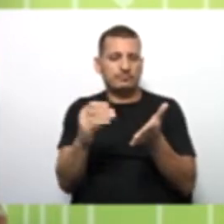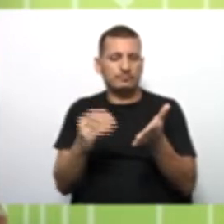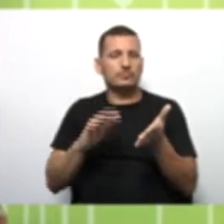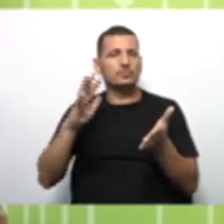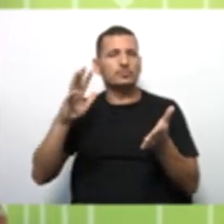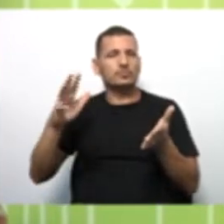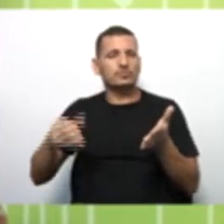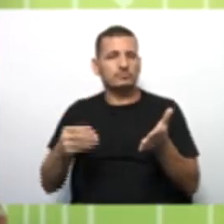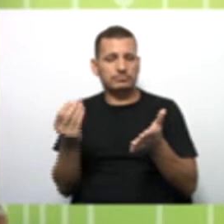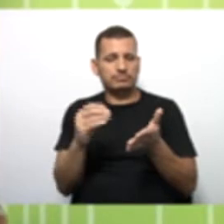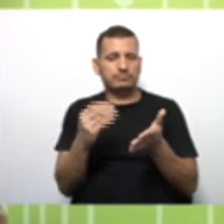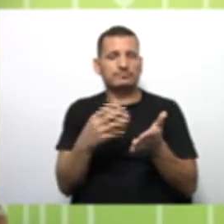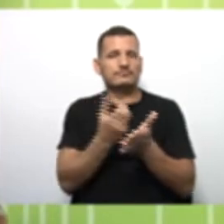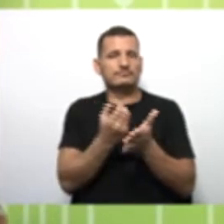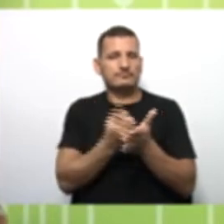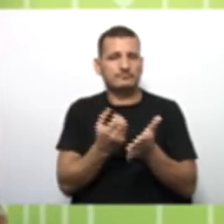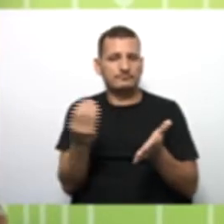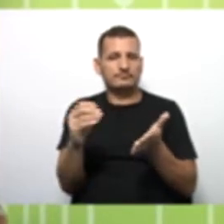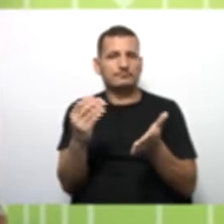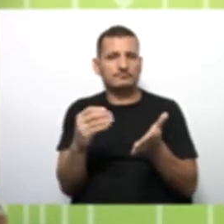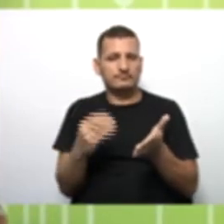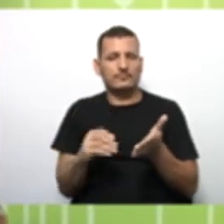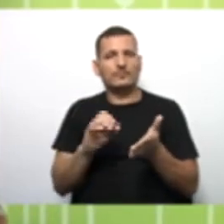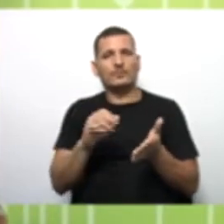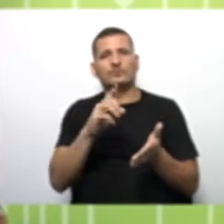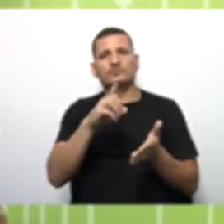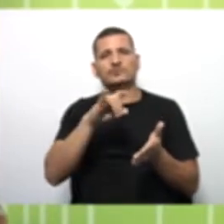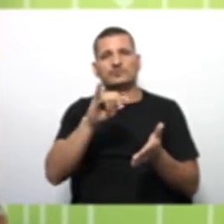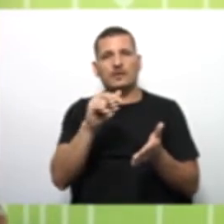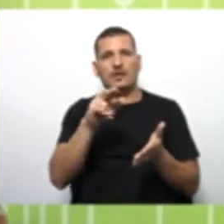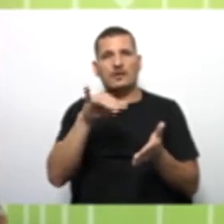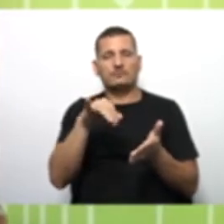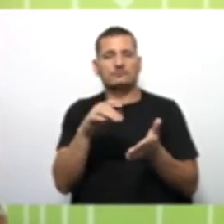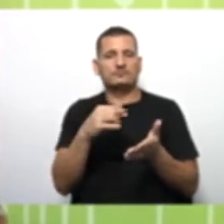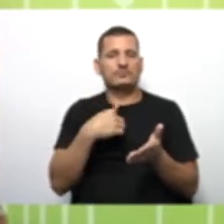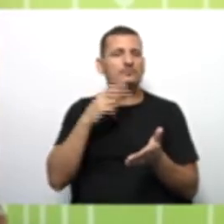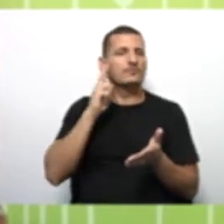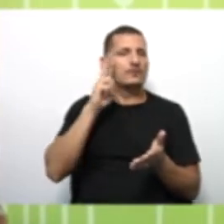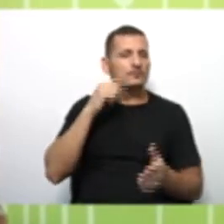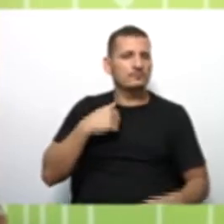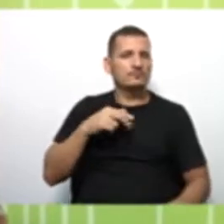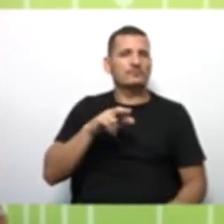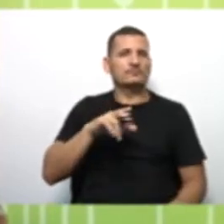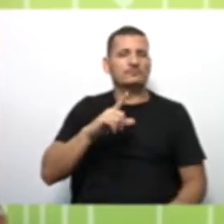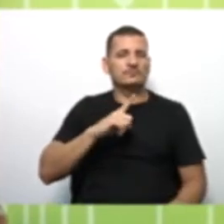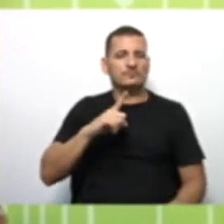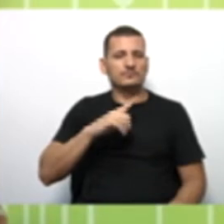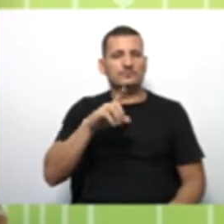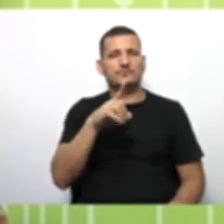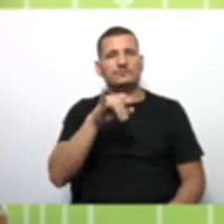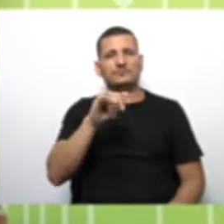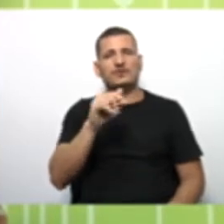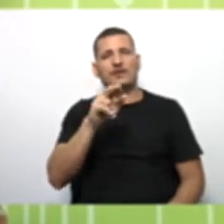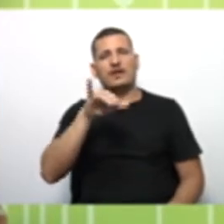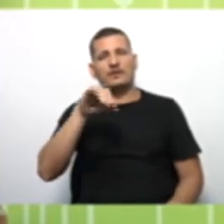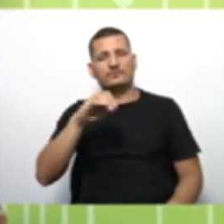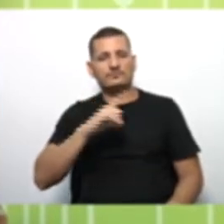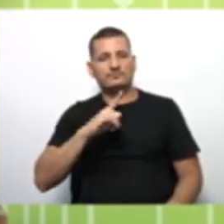é muito comum. O que é importante? Você tem que documentar. A gente tem uma dificuldade muito